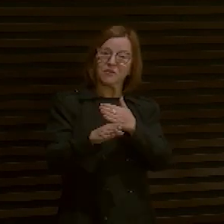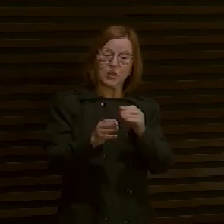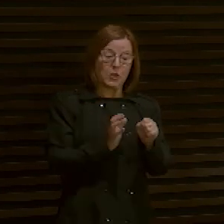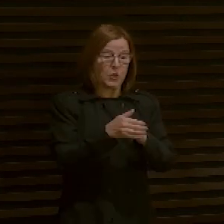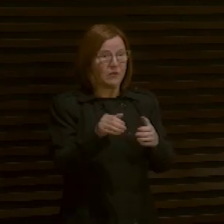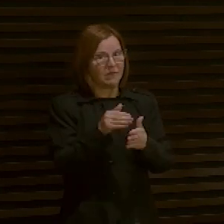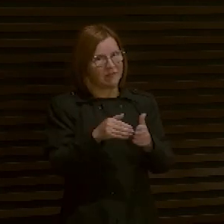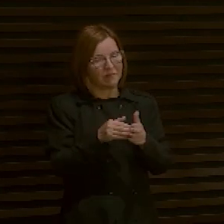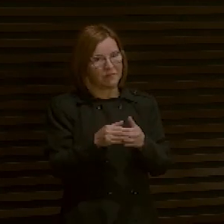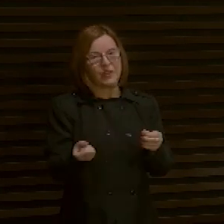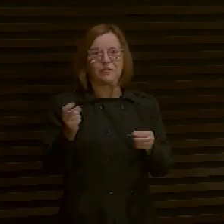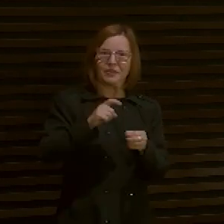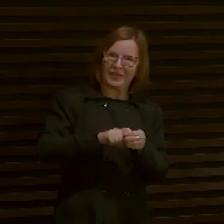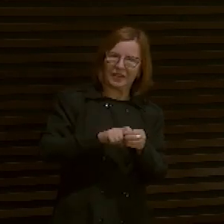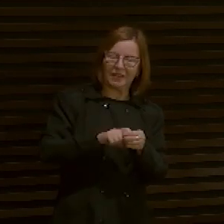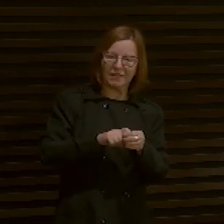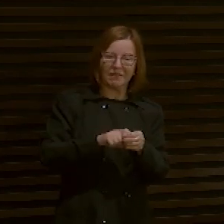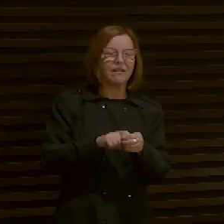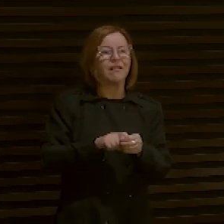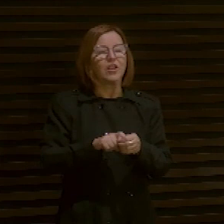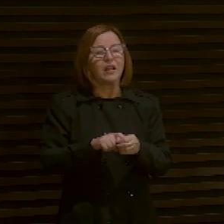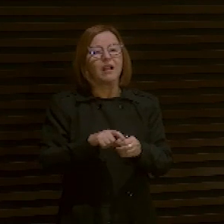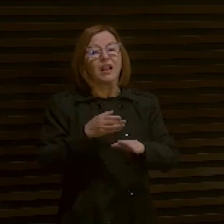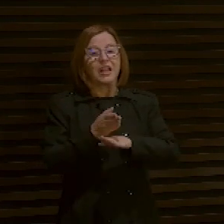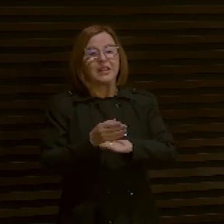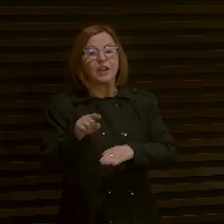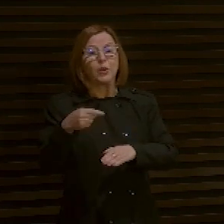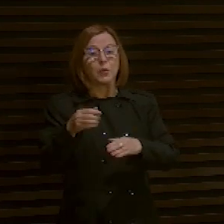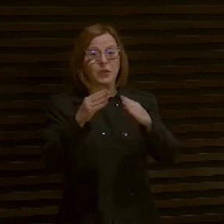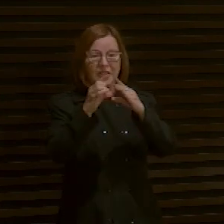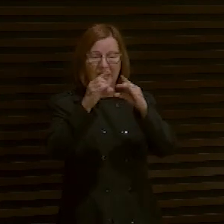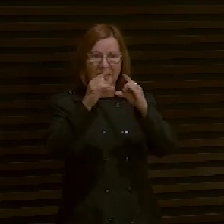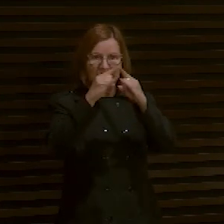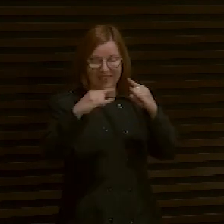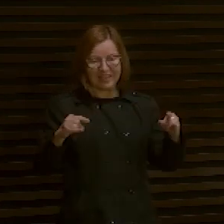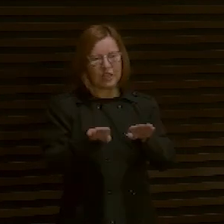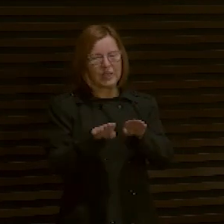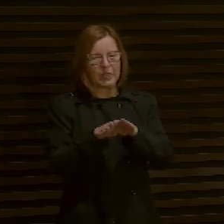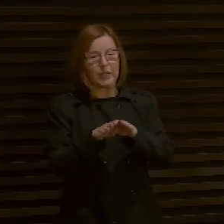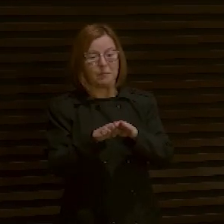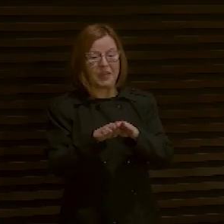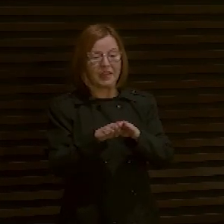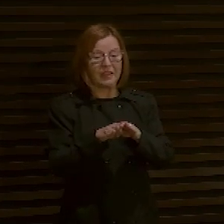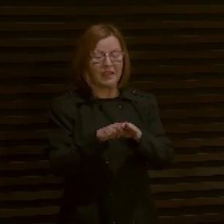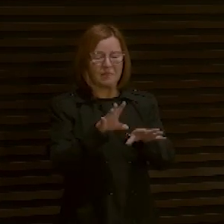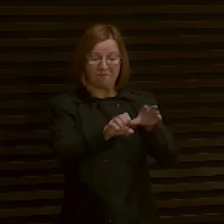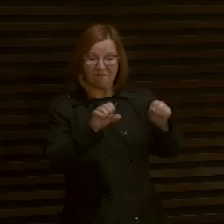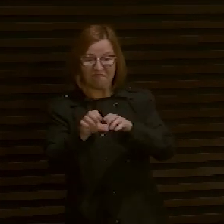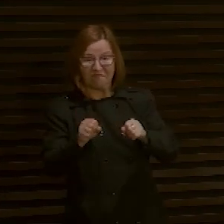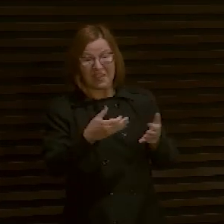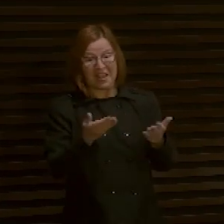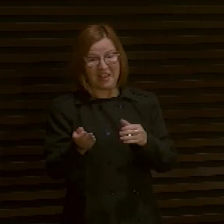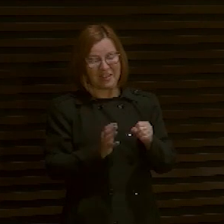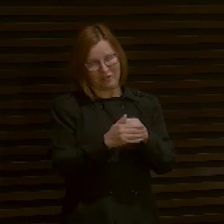tudo. Voltaram, entraram em outra tenda e dali também levaram o que havia e esconderam. Então